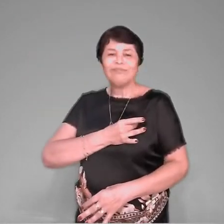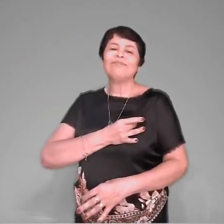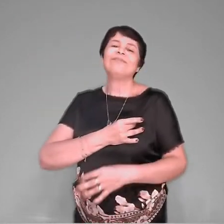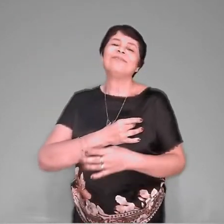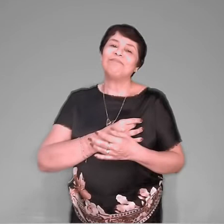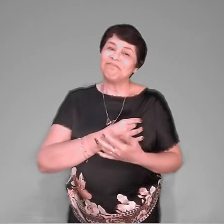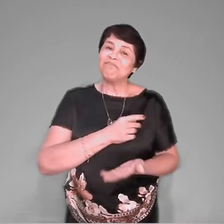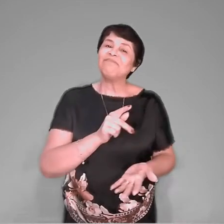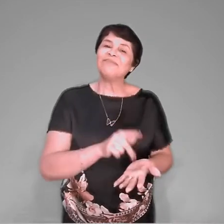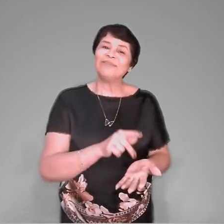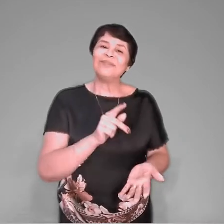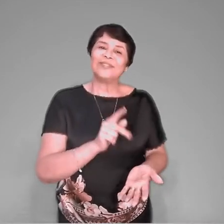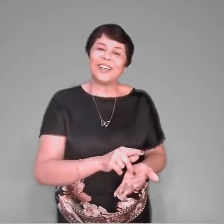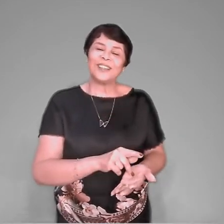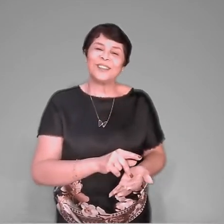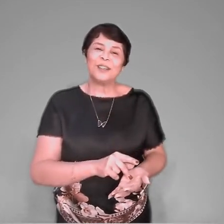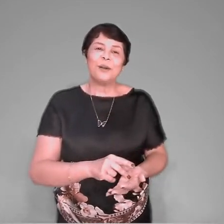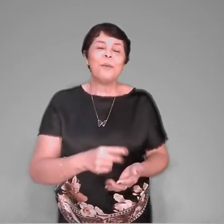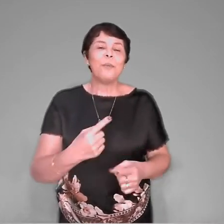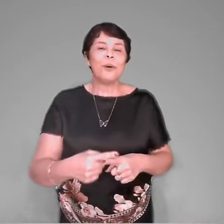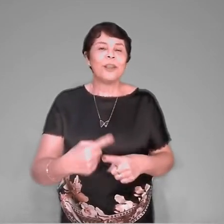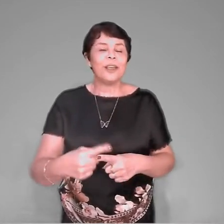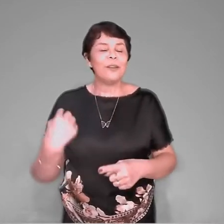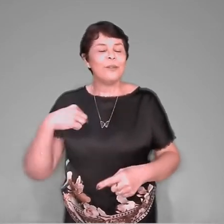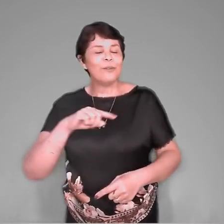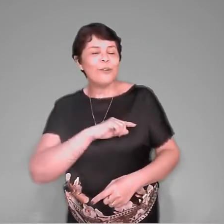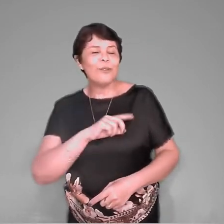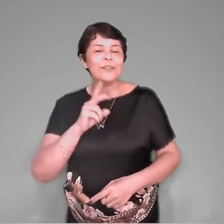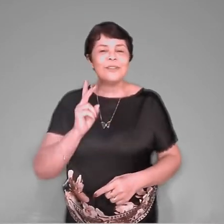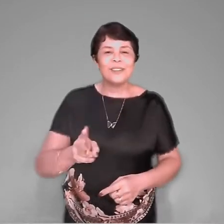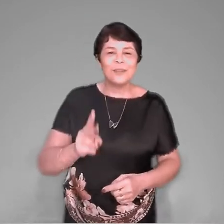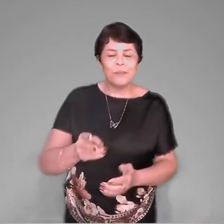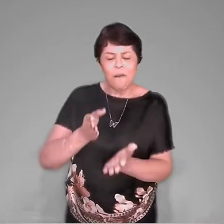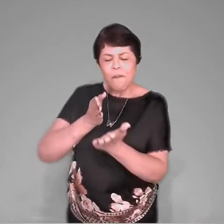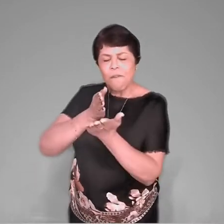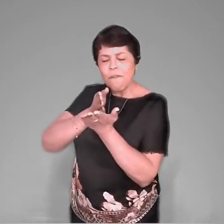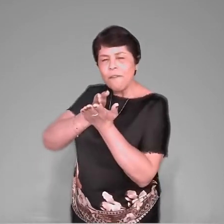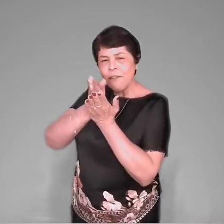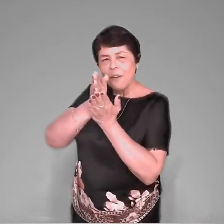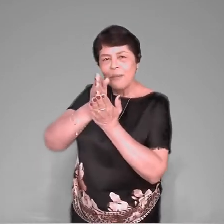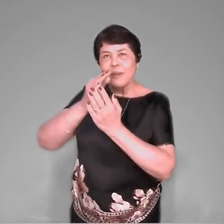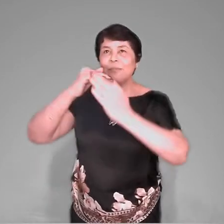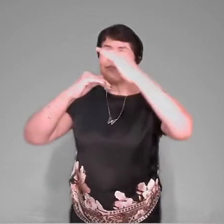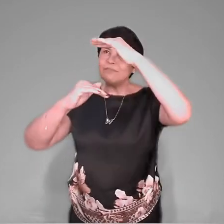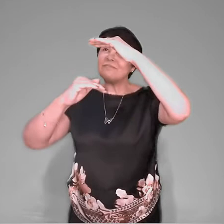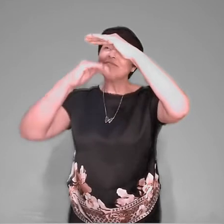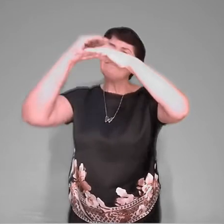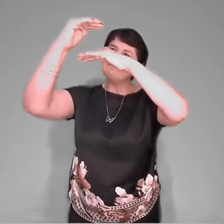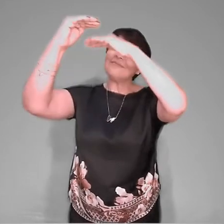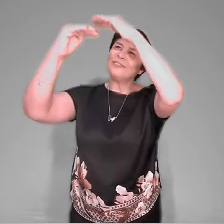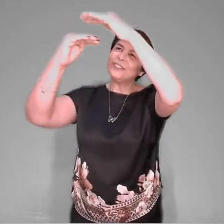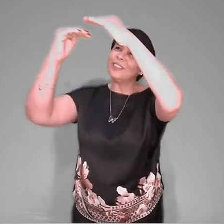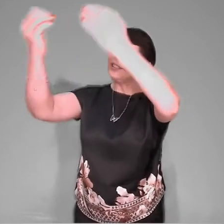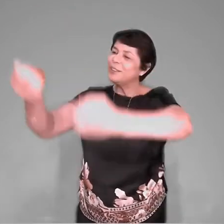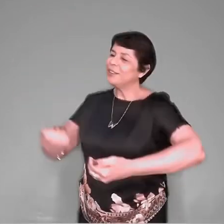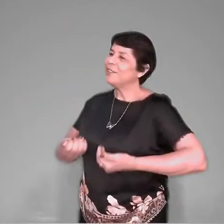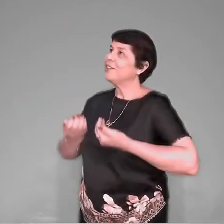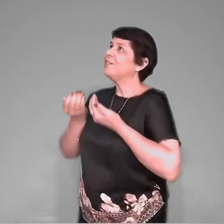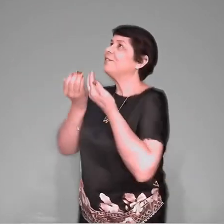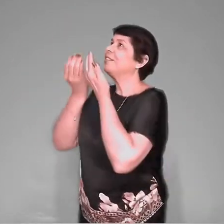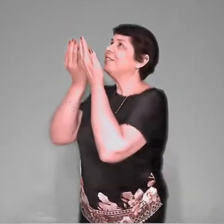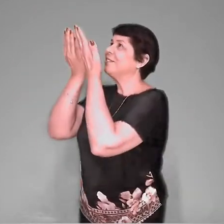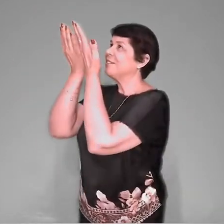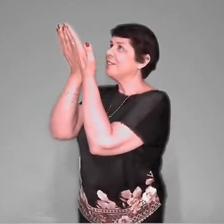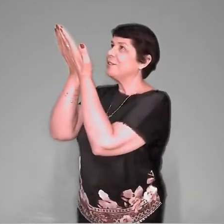edifício, bem ajustado, cresce para o santuário dedicado ao Senhor. Dedicado ao